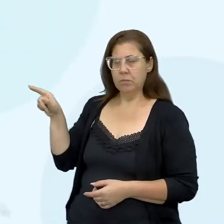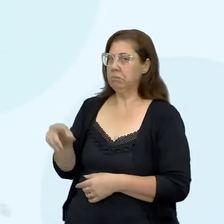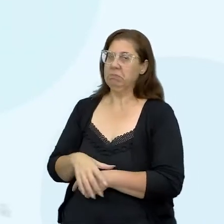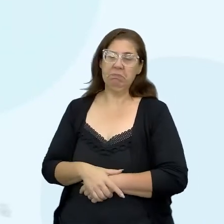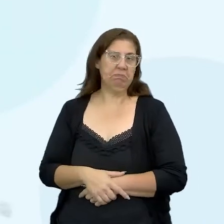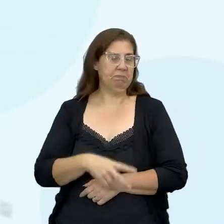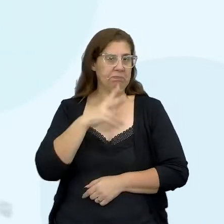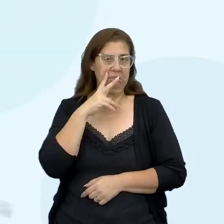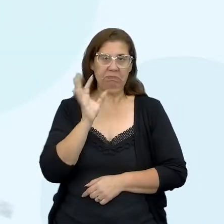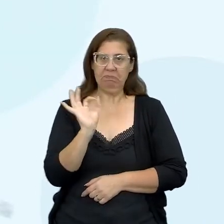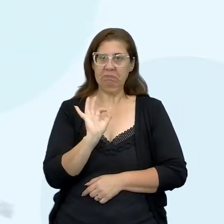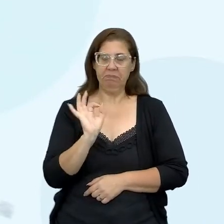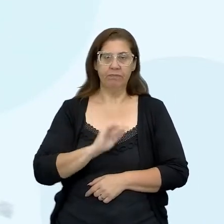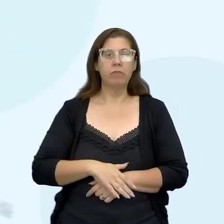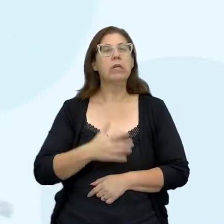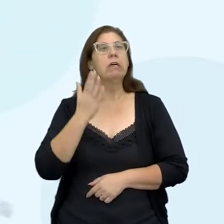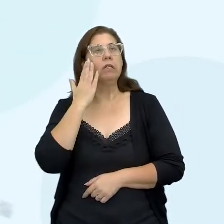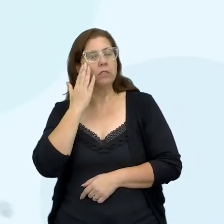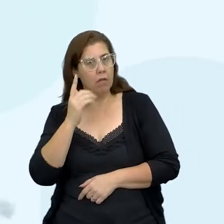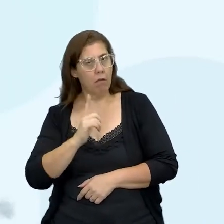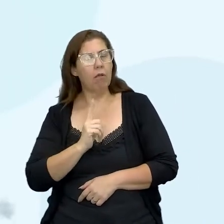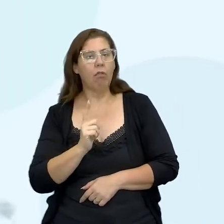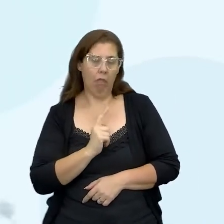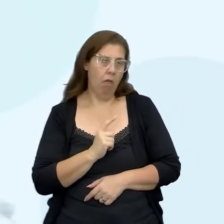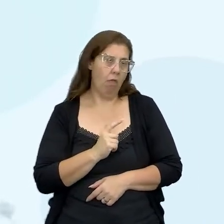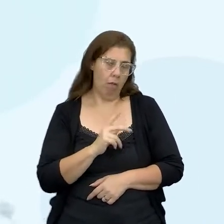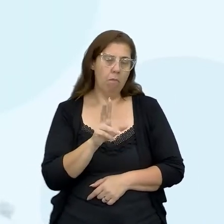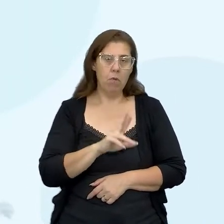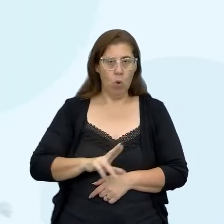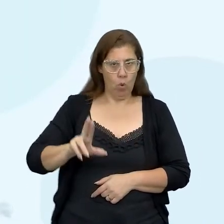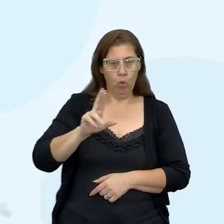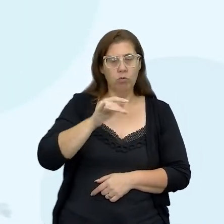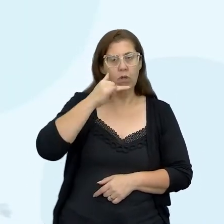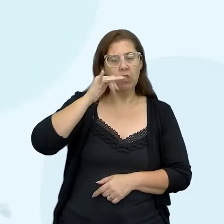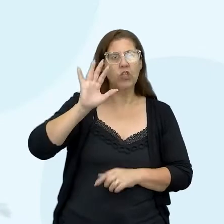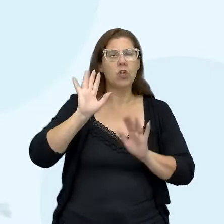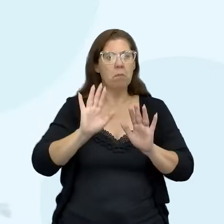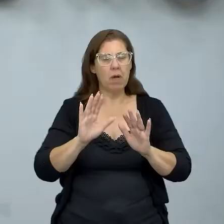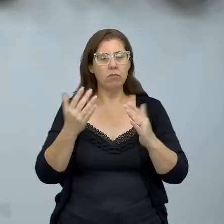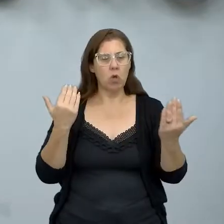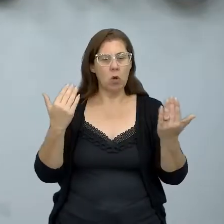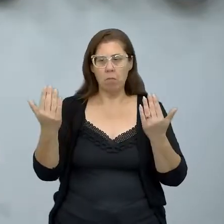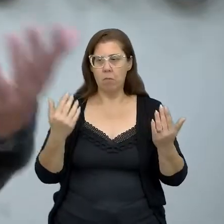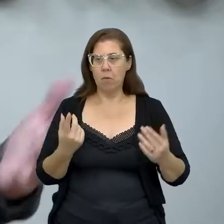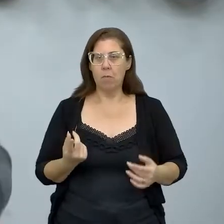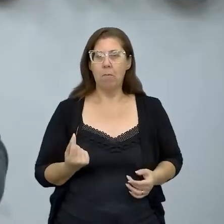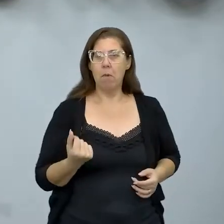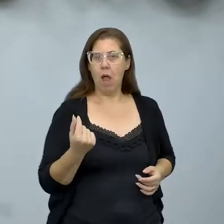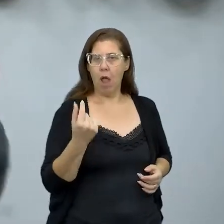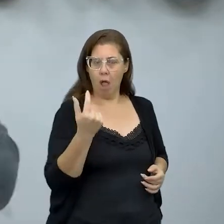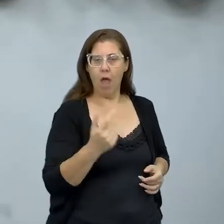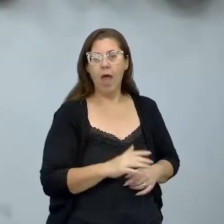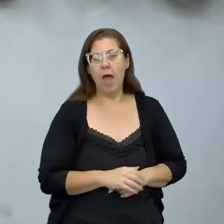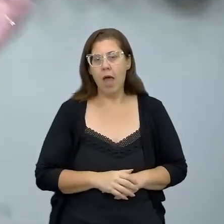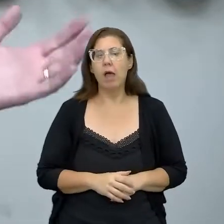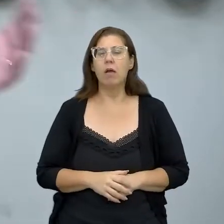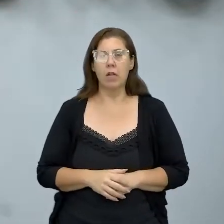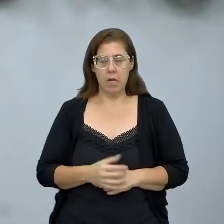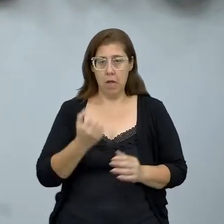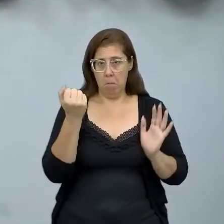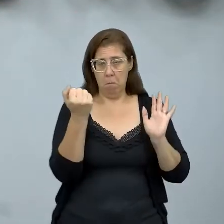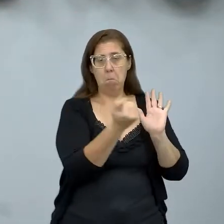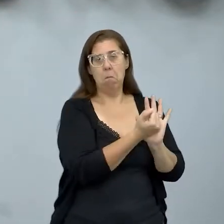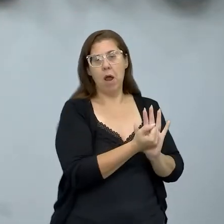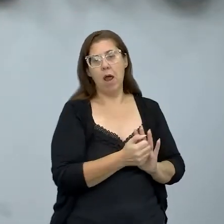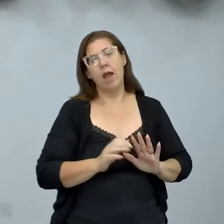não. Eu sei que tem, eu sei que tem a ver com o consumo, mas não, a gente normalmente compara preço, vê qual produto quer, a marca compara